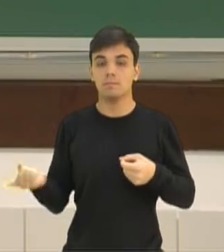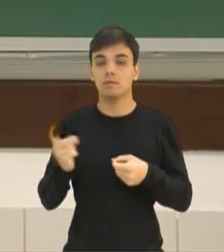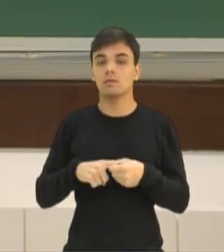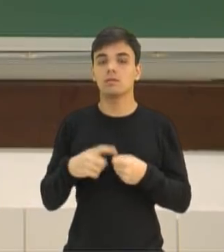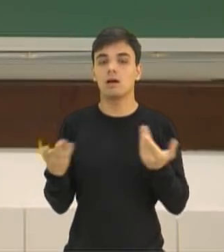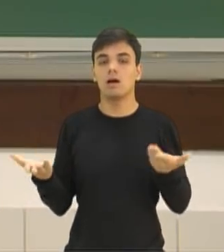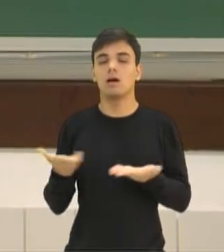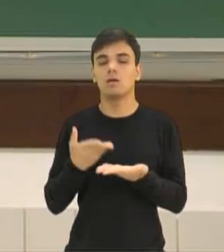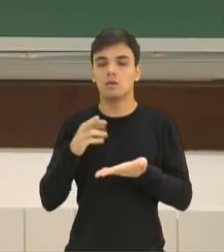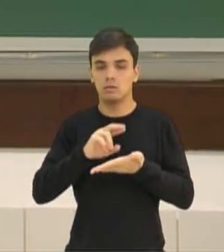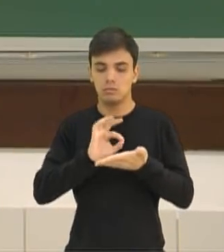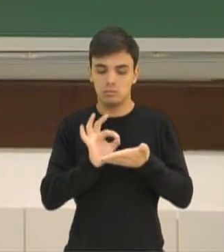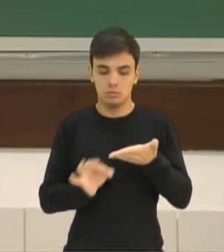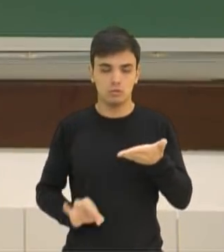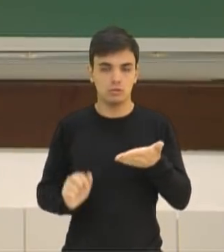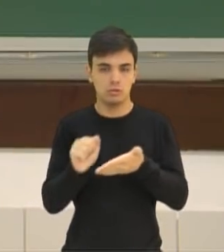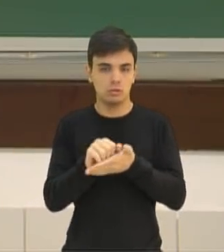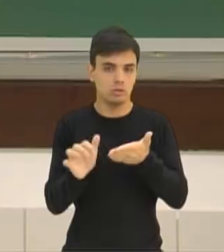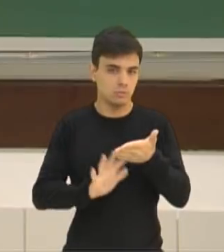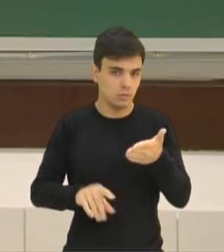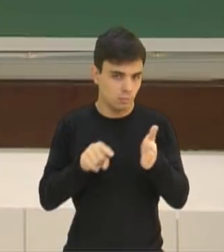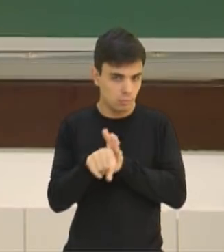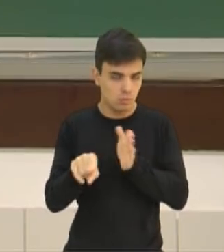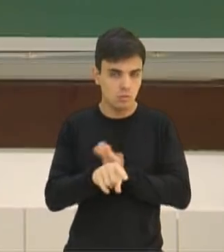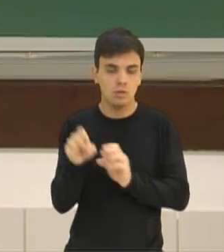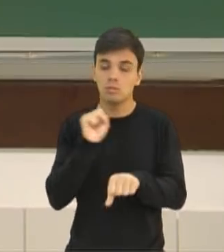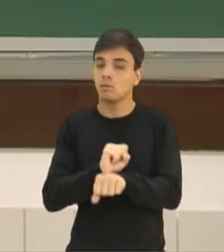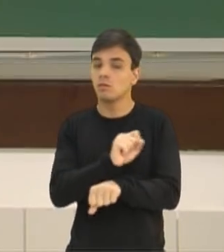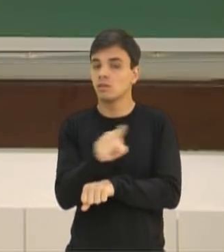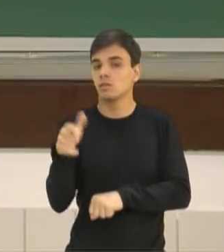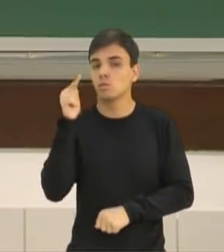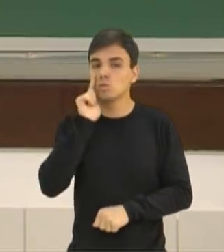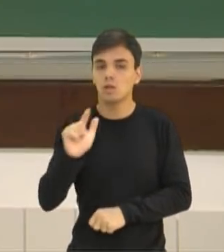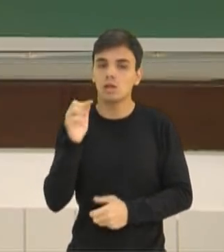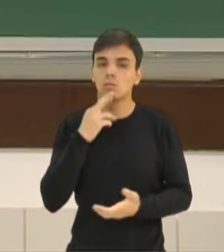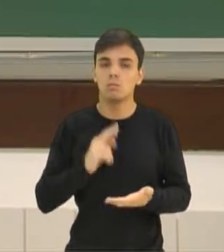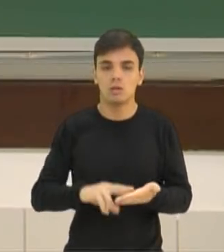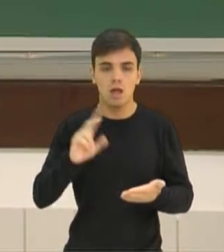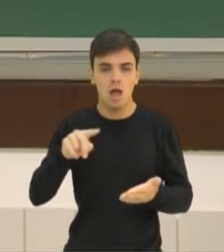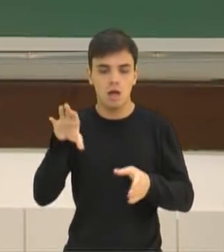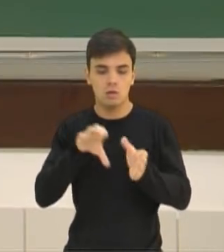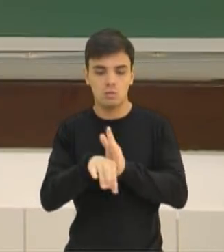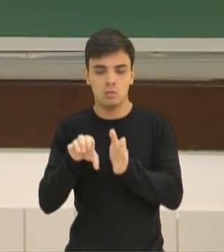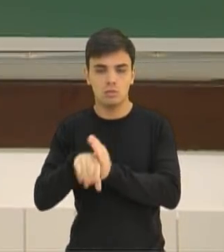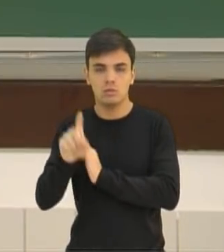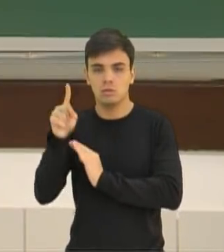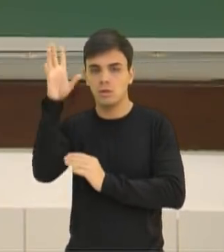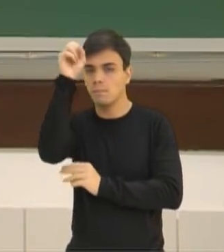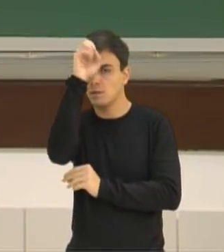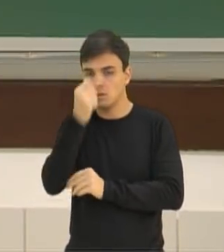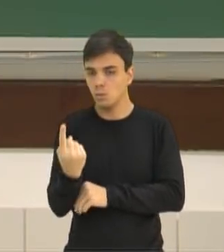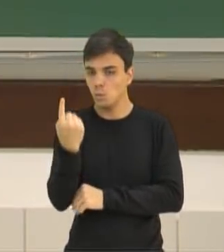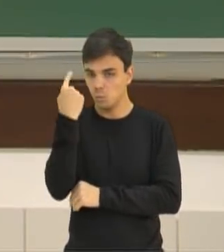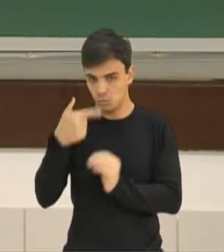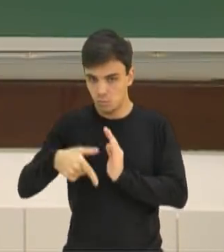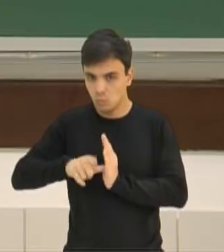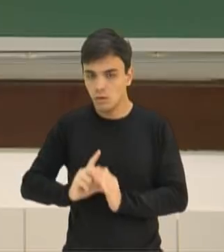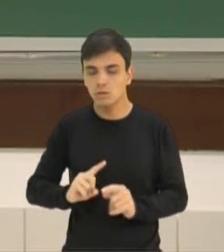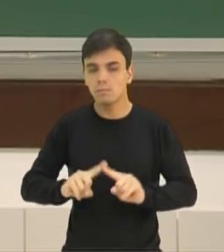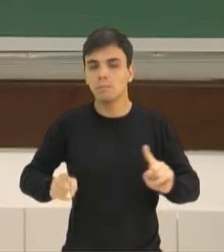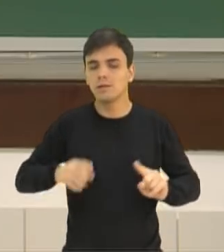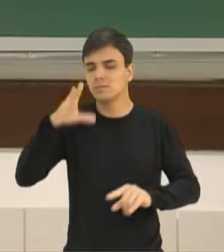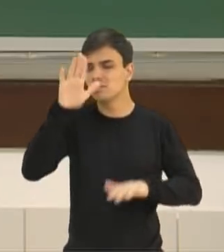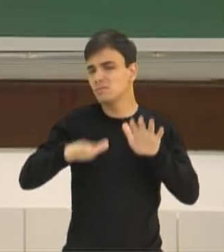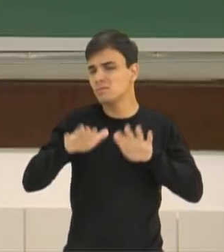Voltamos ali com a correção da pergunta, espero que vocês tenham conseguido. São conceitos que a gente já tinha estudado, mas que às